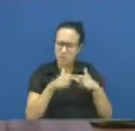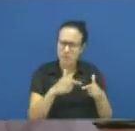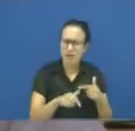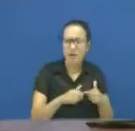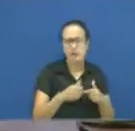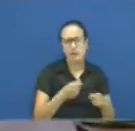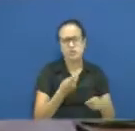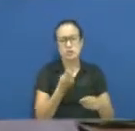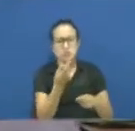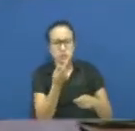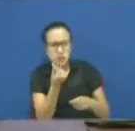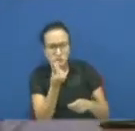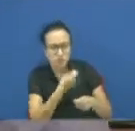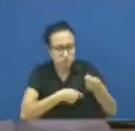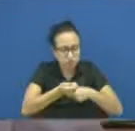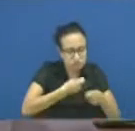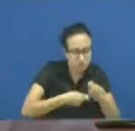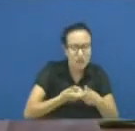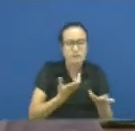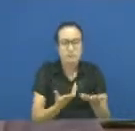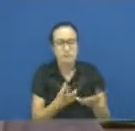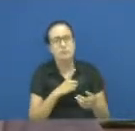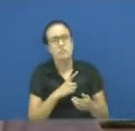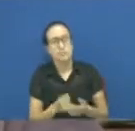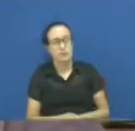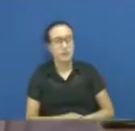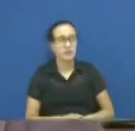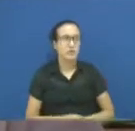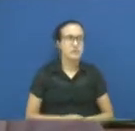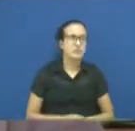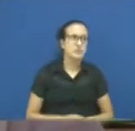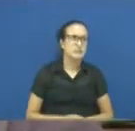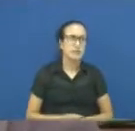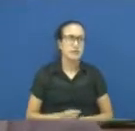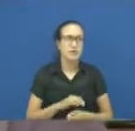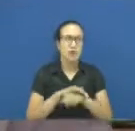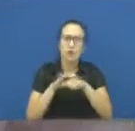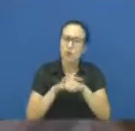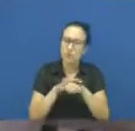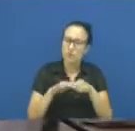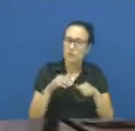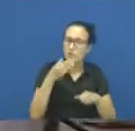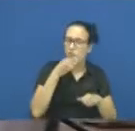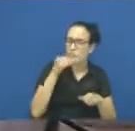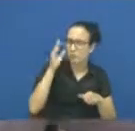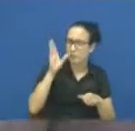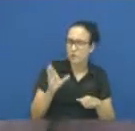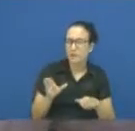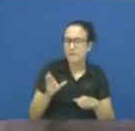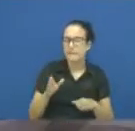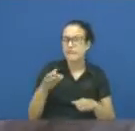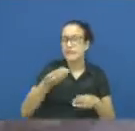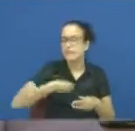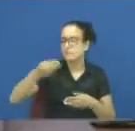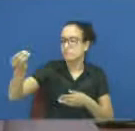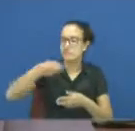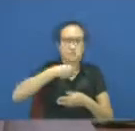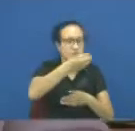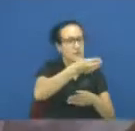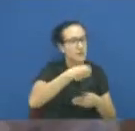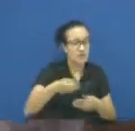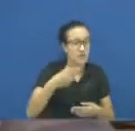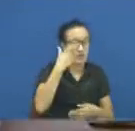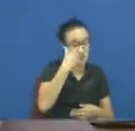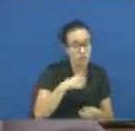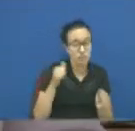de contabilidade. E eu comecei como office boy nesse escritório, e eu ia toda semana levar